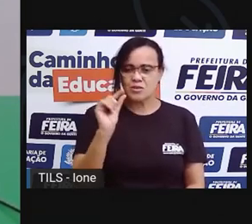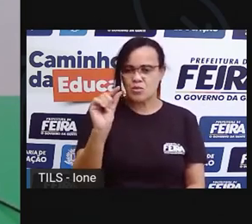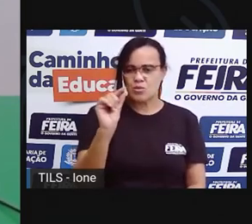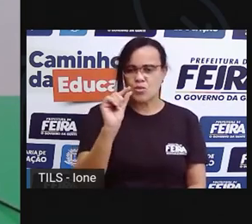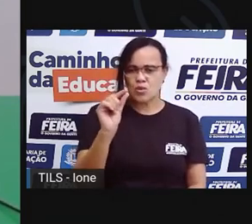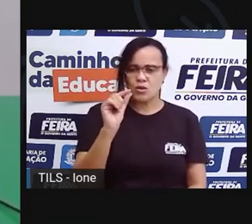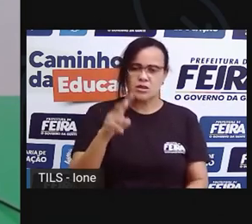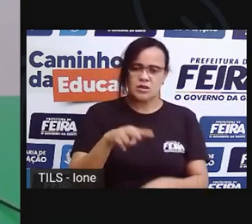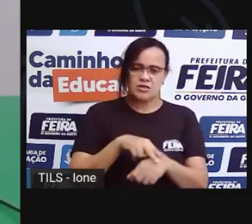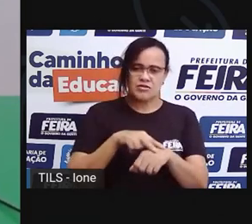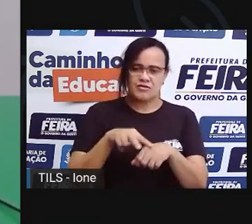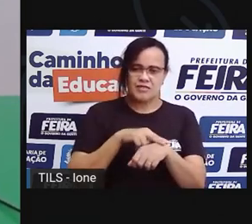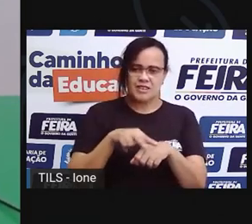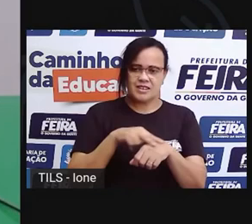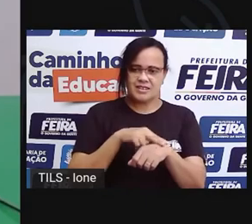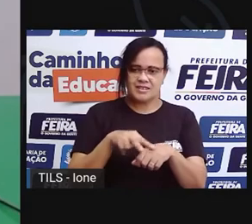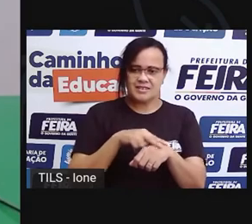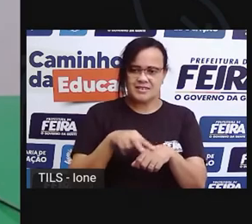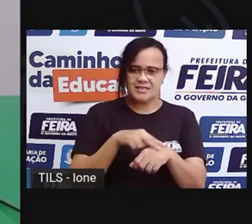um pouquinho mais de verde.